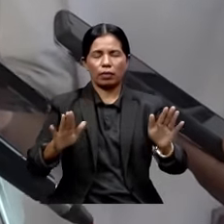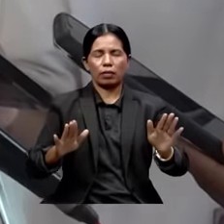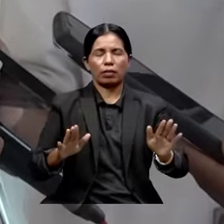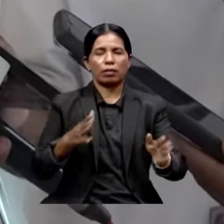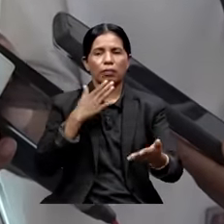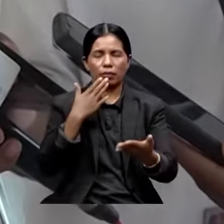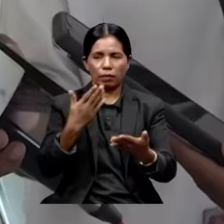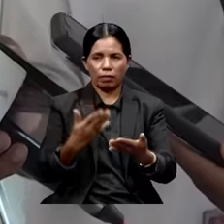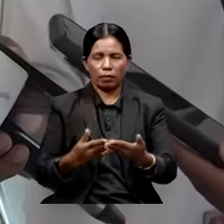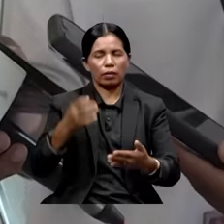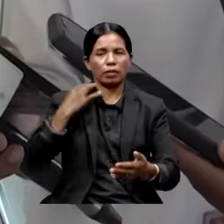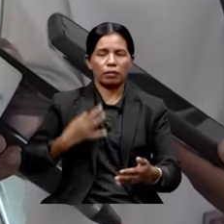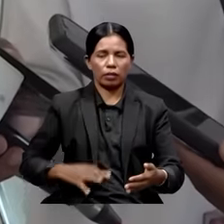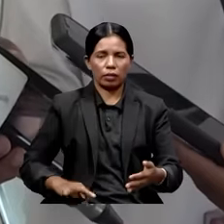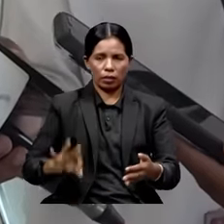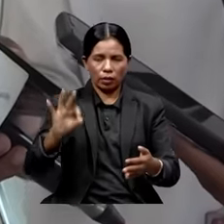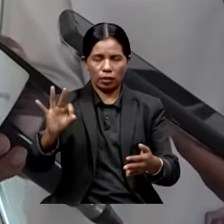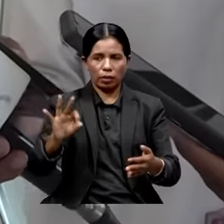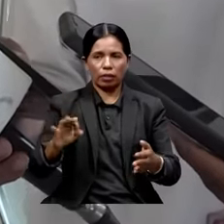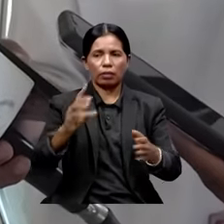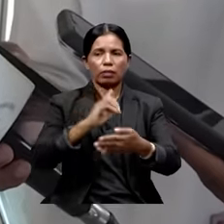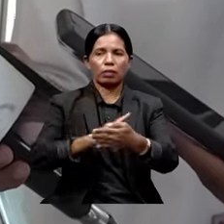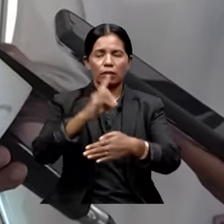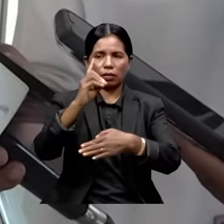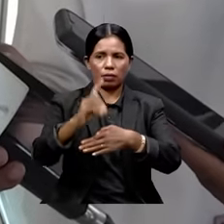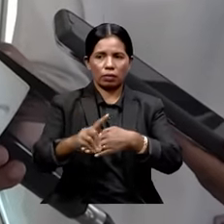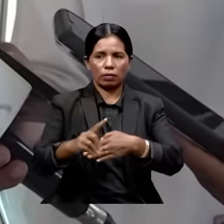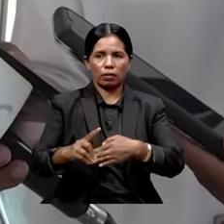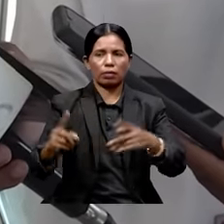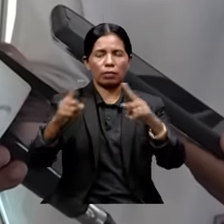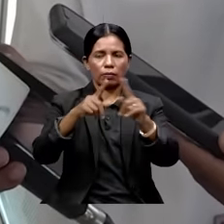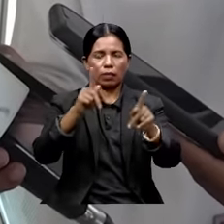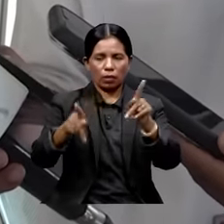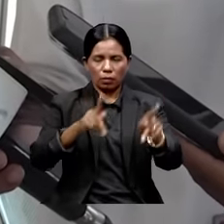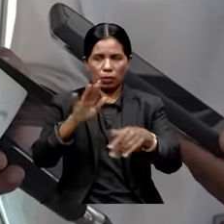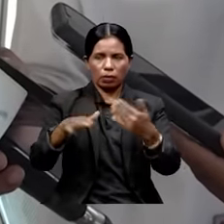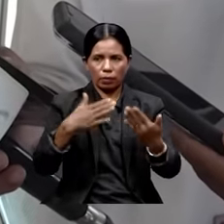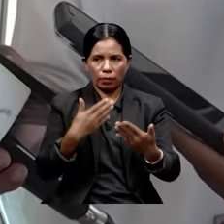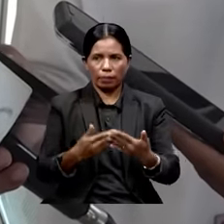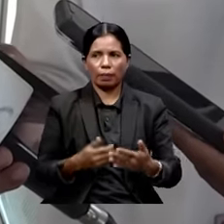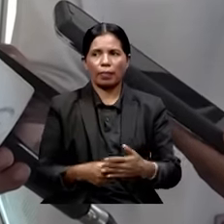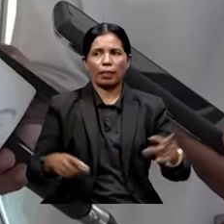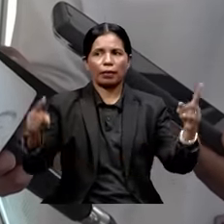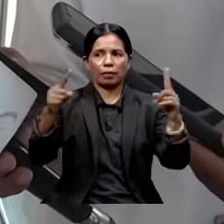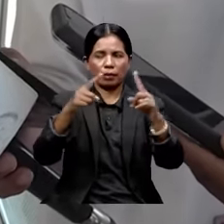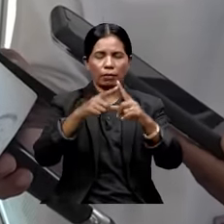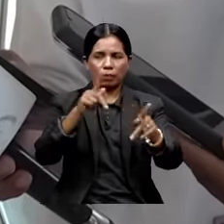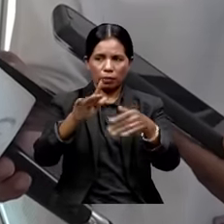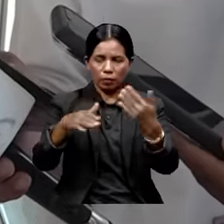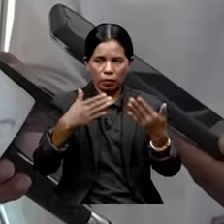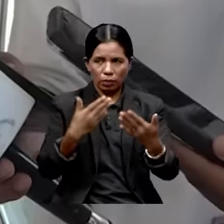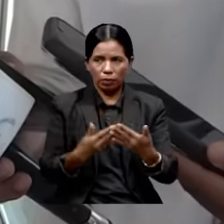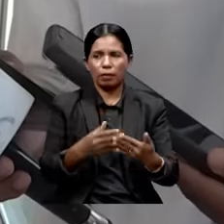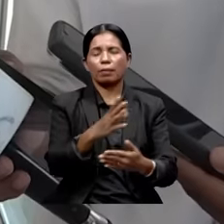felicidade, fraternidade e desenvolvimento integrado ba povo hototo, ba comunidades